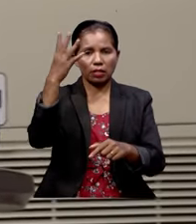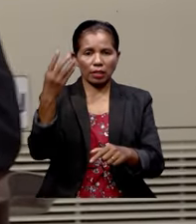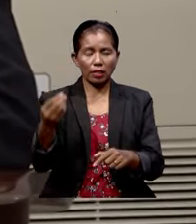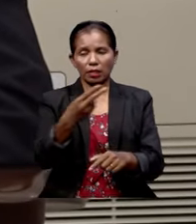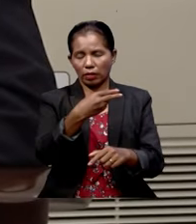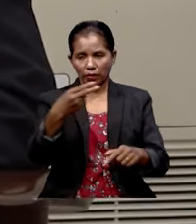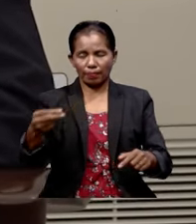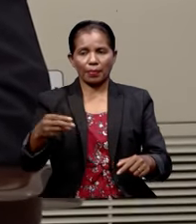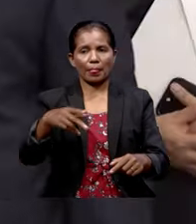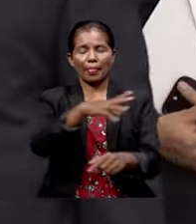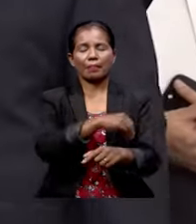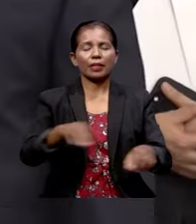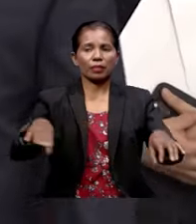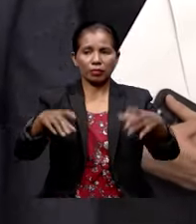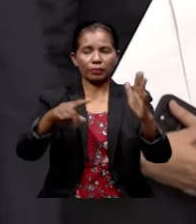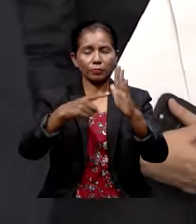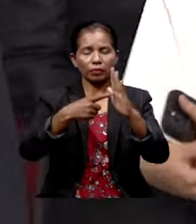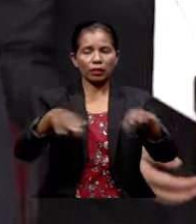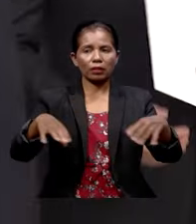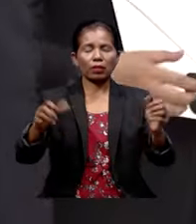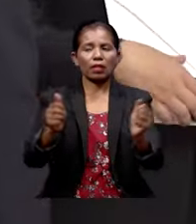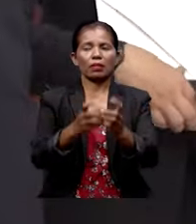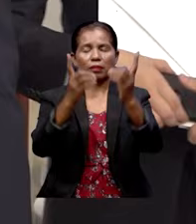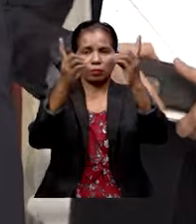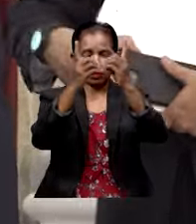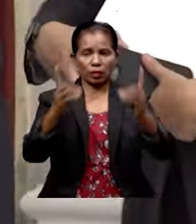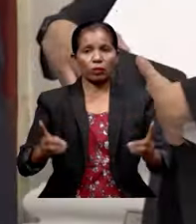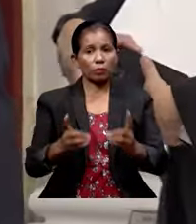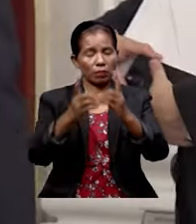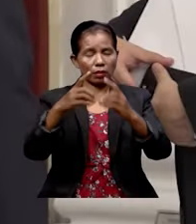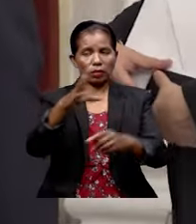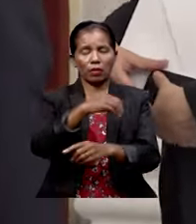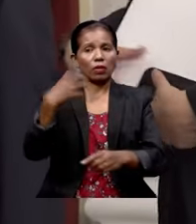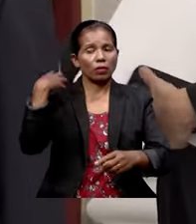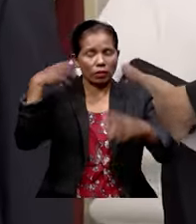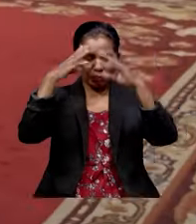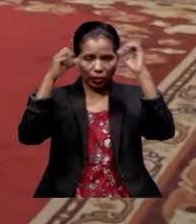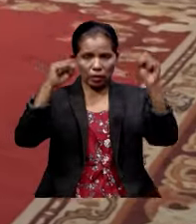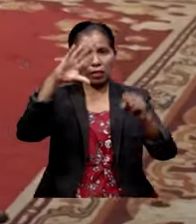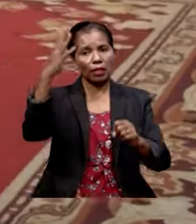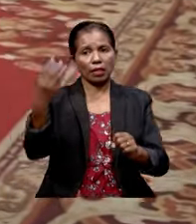lorong dahulu Prabowo hau serbisu, sanana hasoru malu kedas ho Prabowo e a Palacio Presidencia